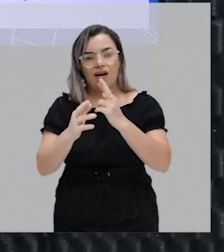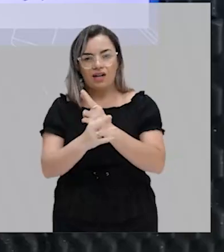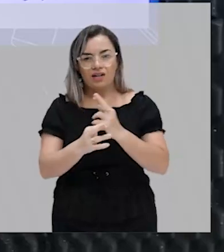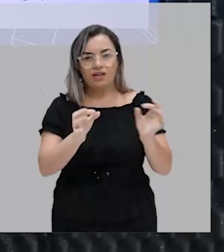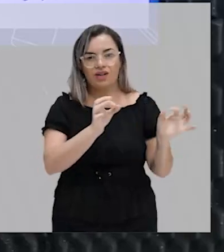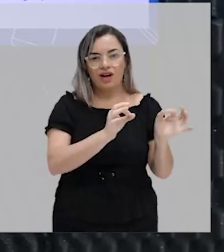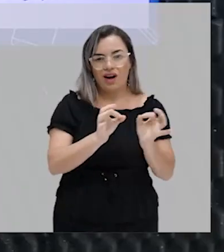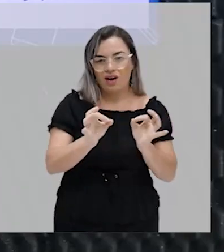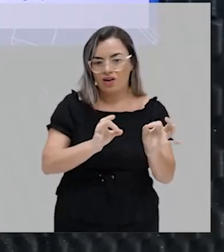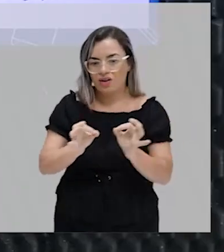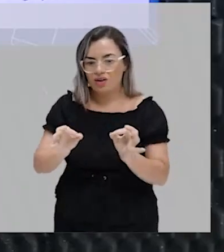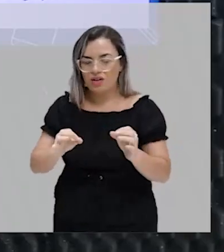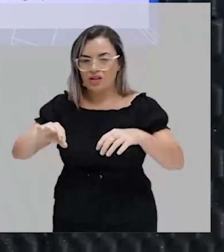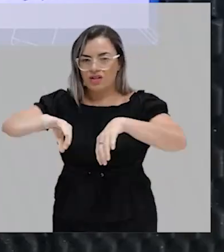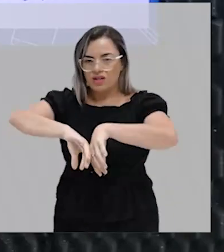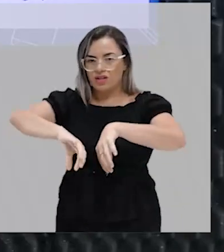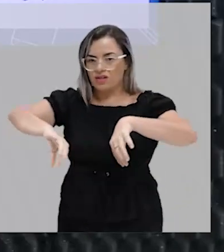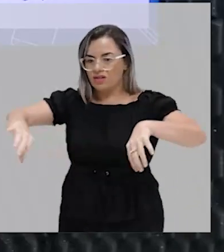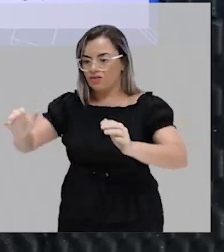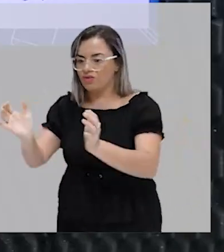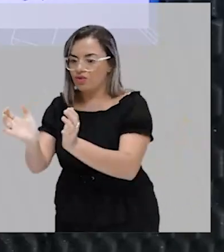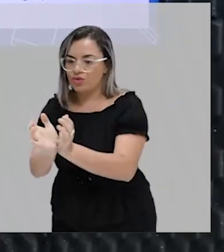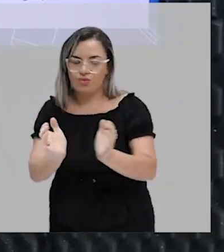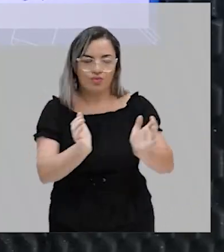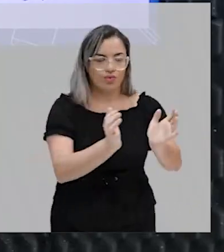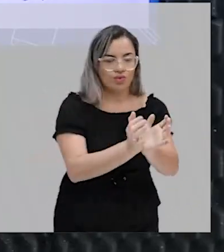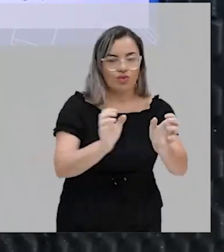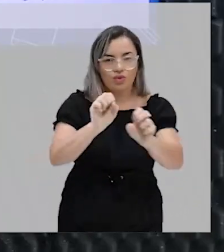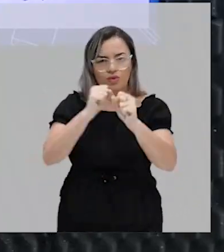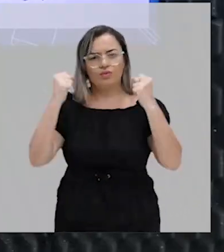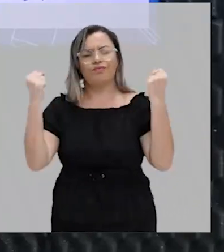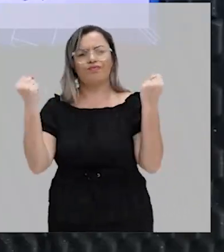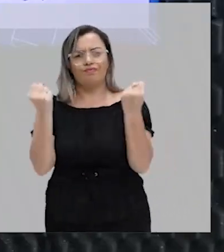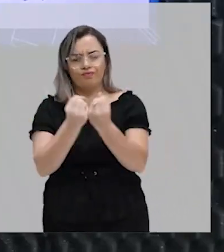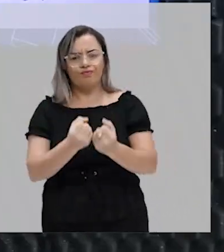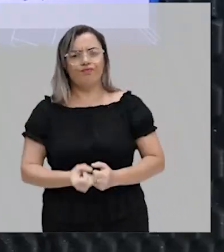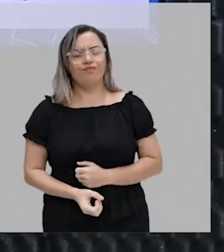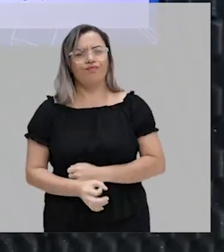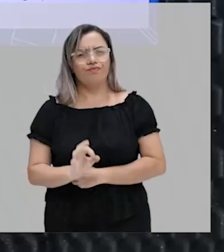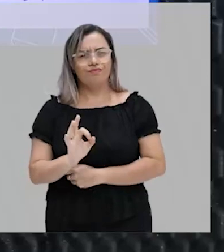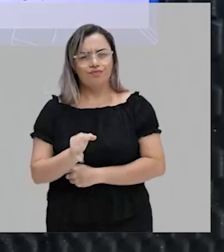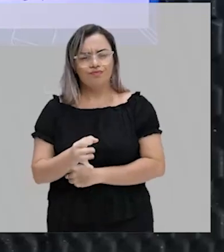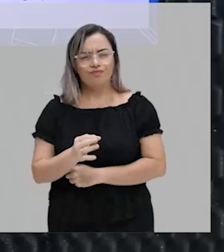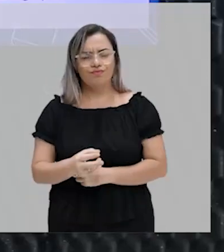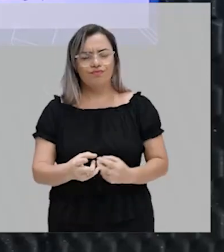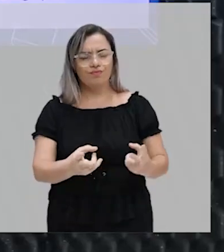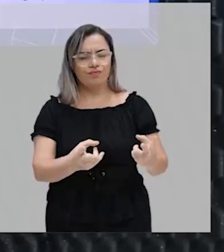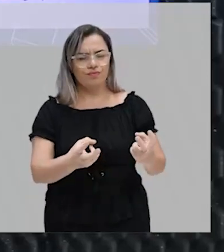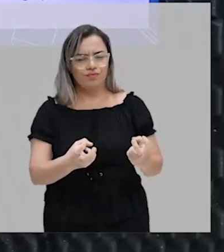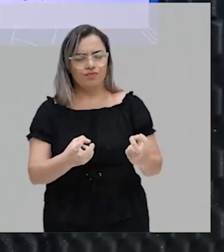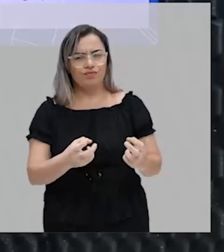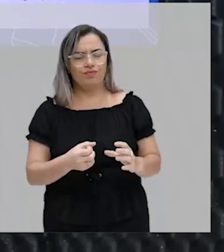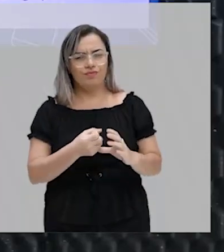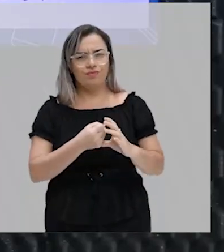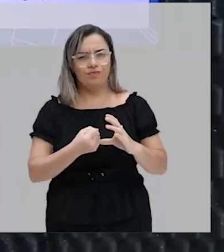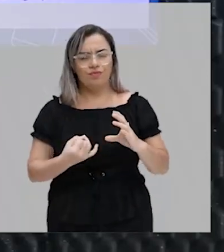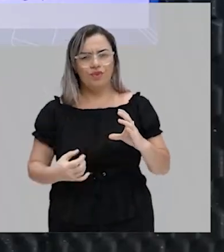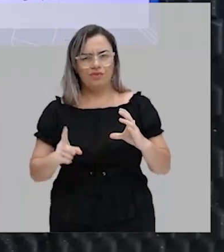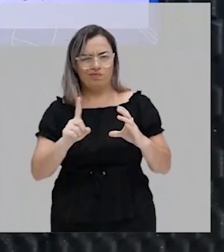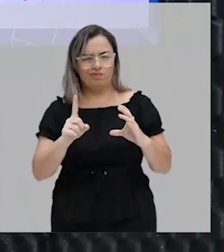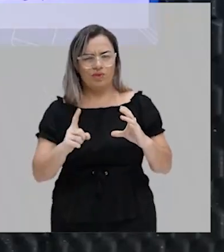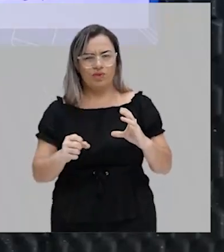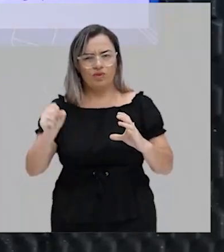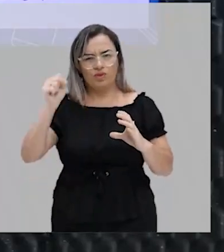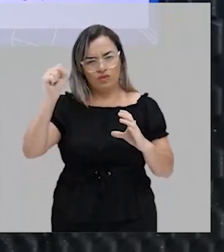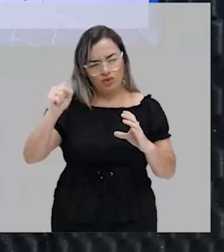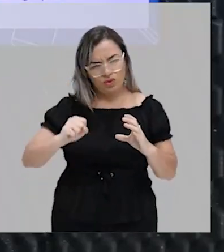separação dos espaços urbanos entre classes sociais. Com certeza, tu já deve ter percebido que isso não é uma característica apenas de São Luís,